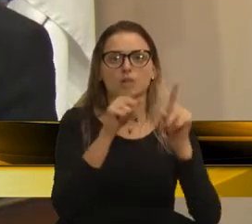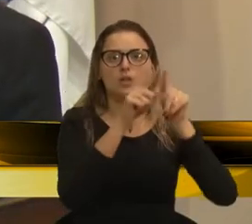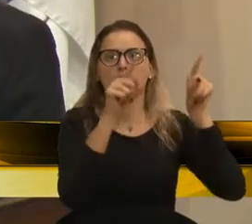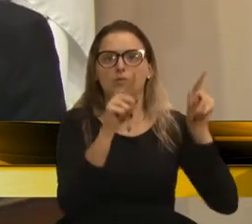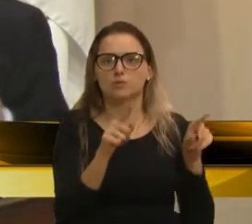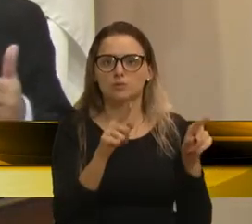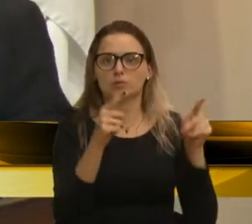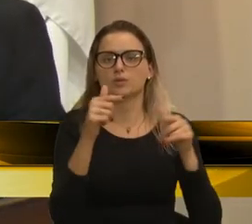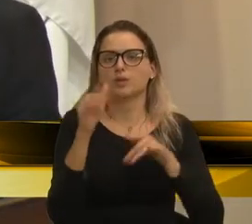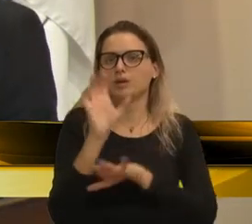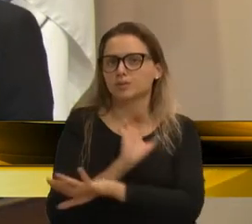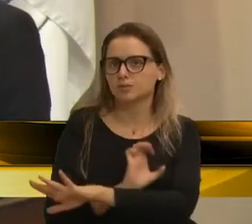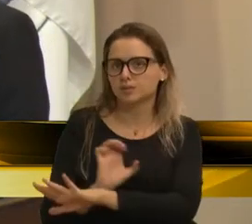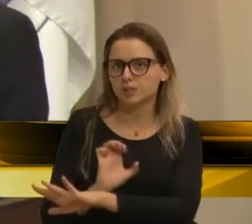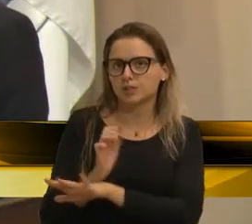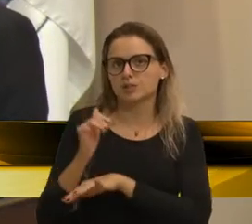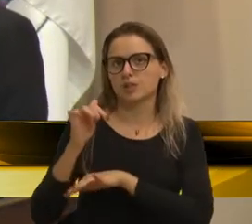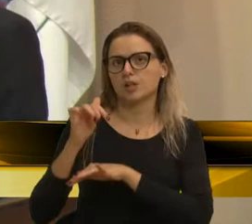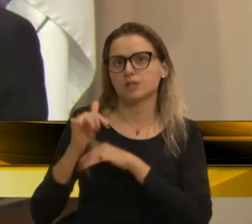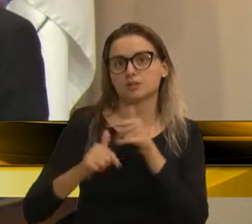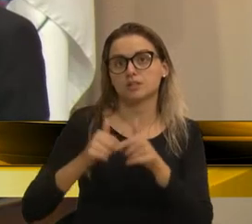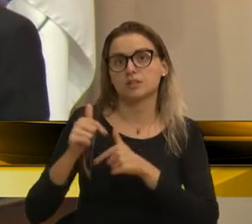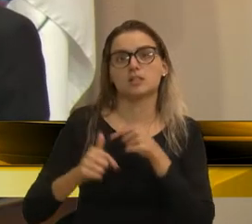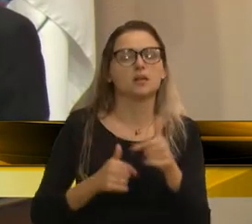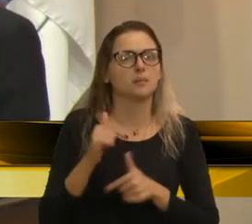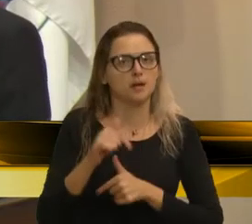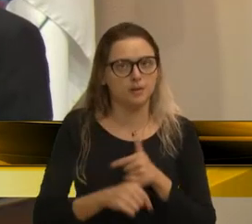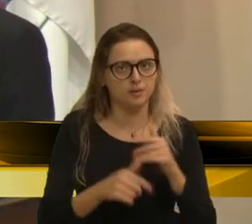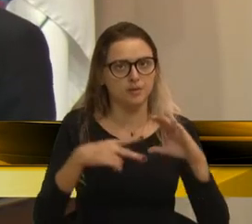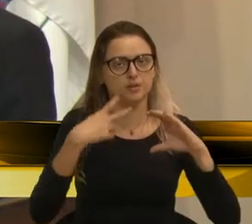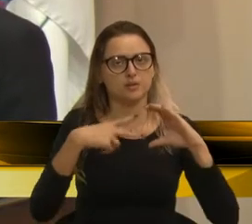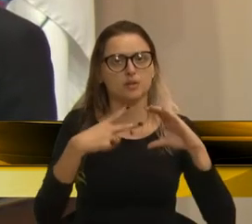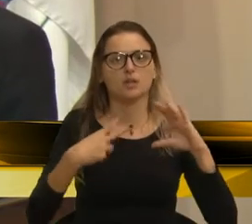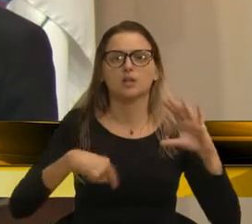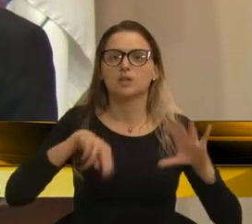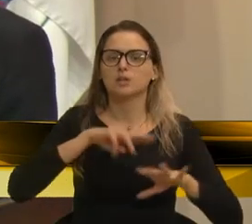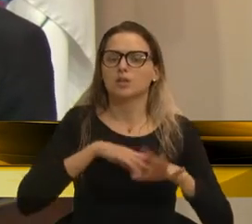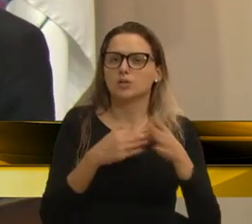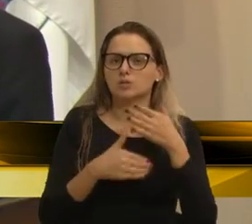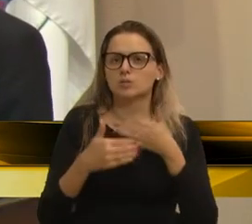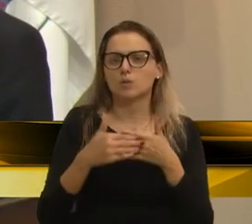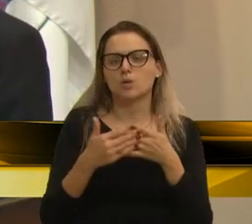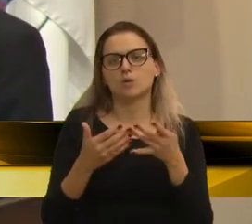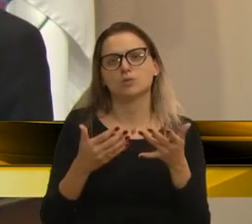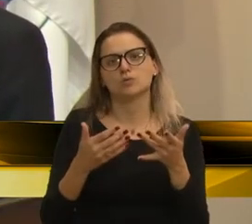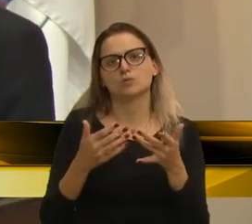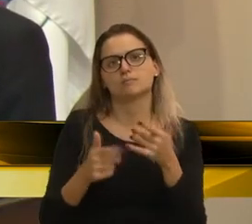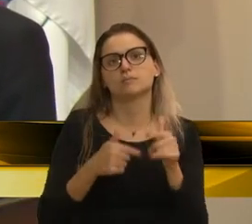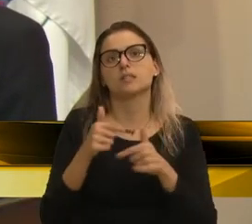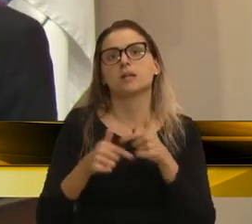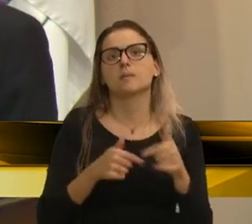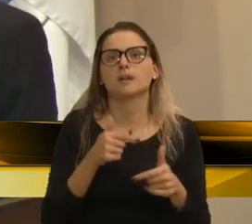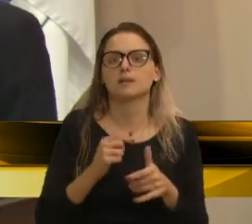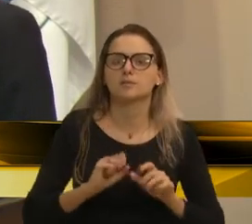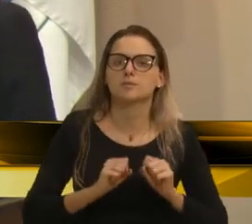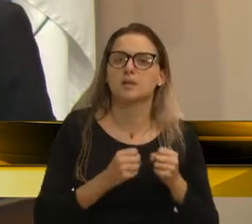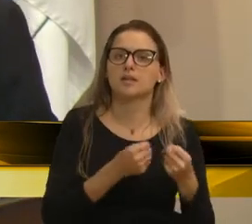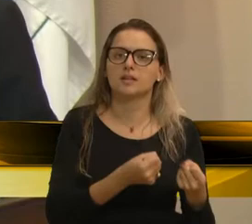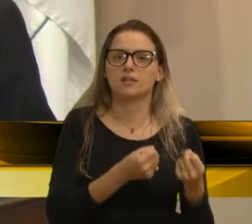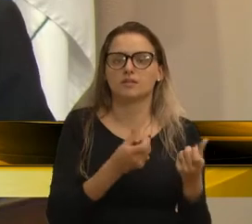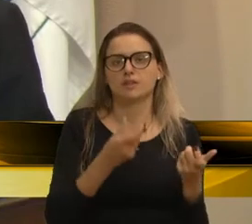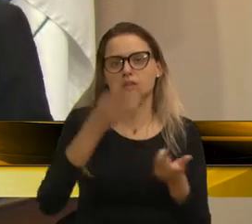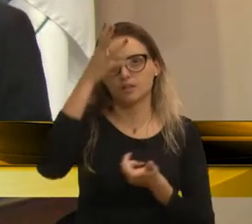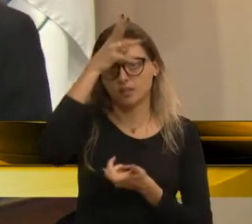casa, estagiários, quem atua no Executivo, todos nós estamos revestidos do serviço público, da causa pública. Todos nós